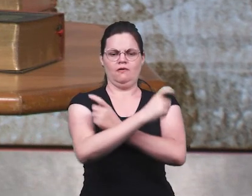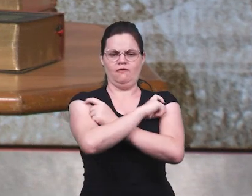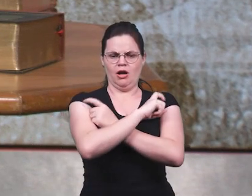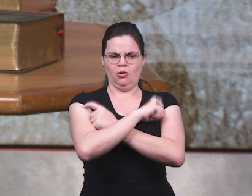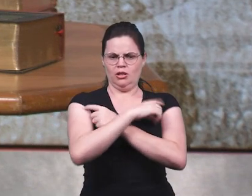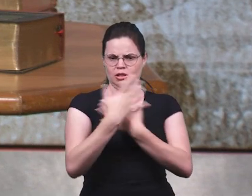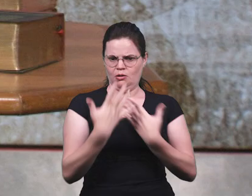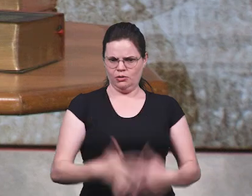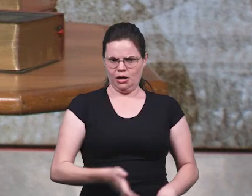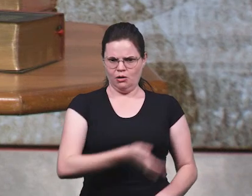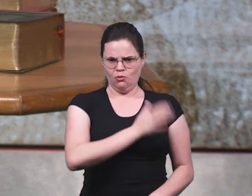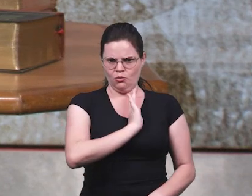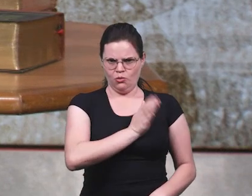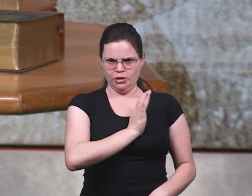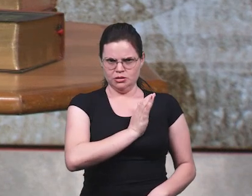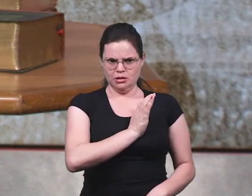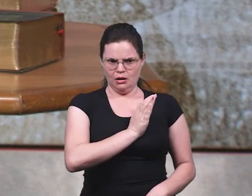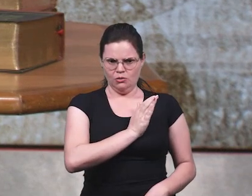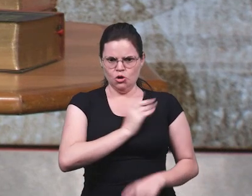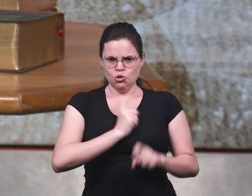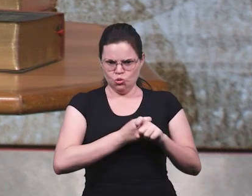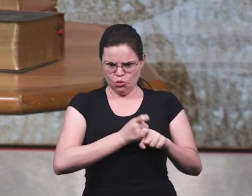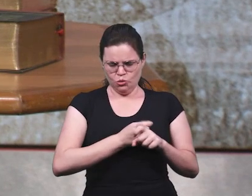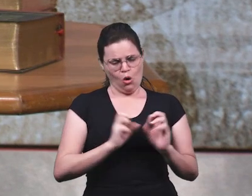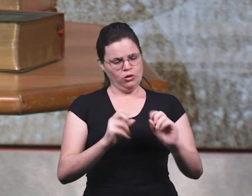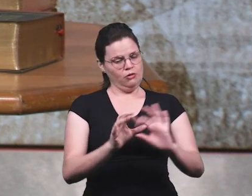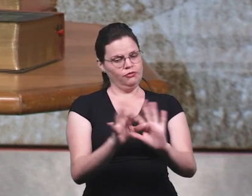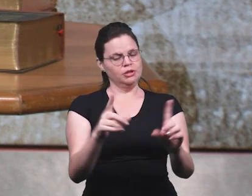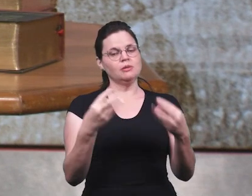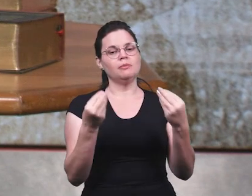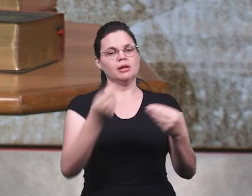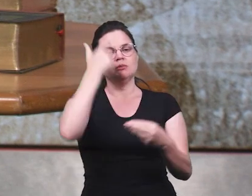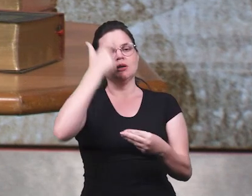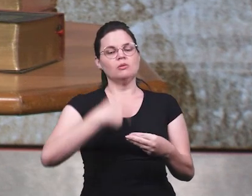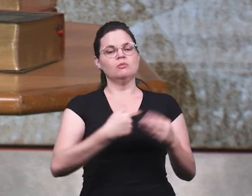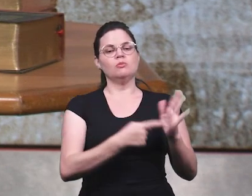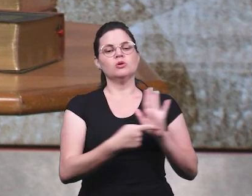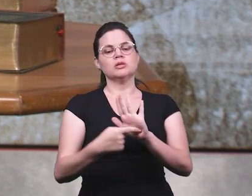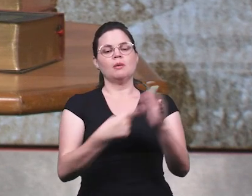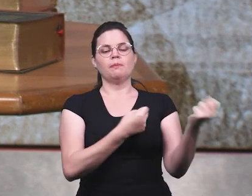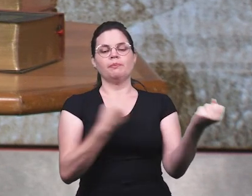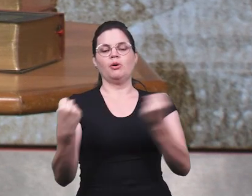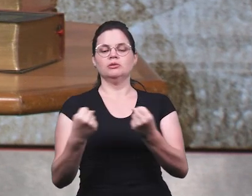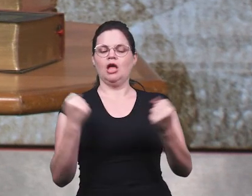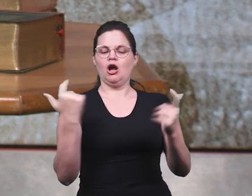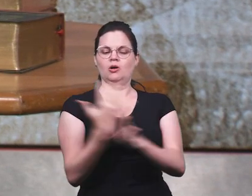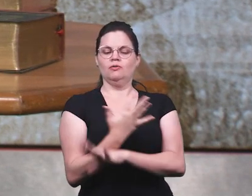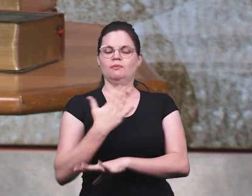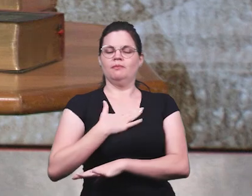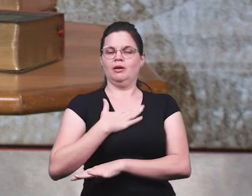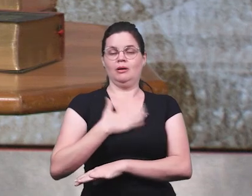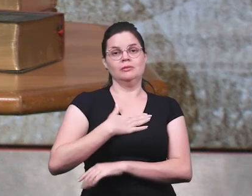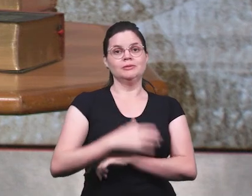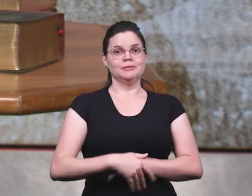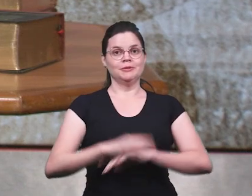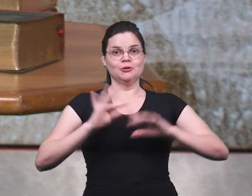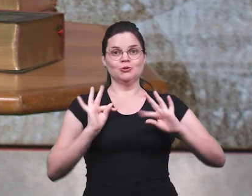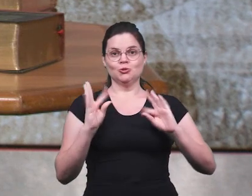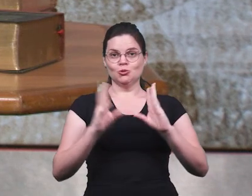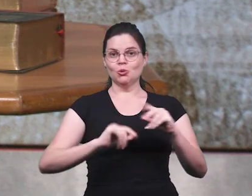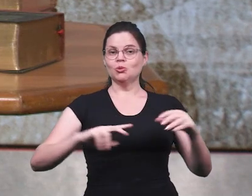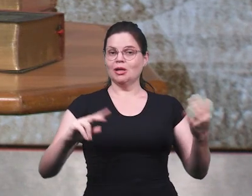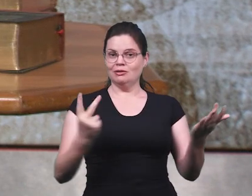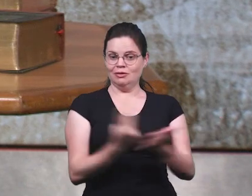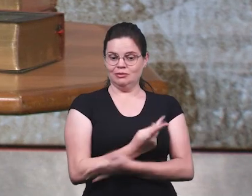estava para que o nome do Senhor fosse glorificado. Então, tudo que estava acontecendo no Egito,